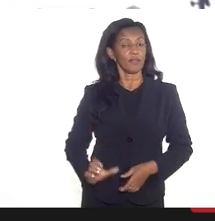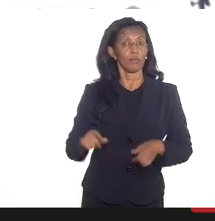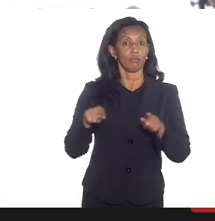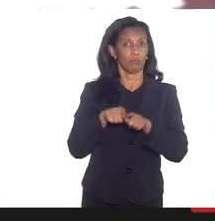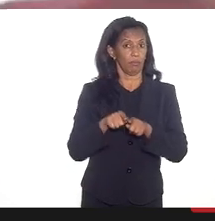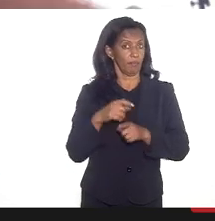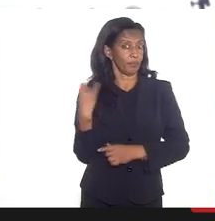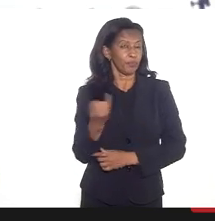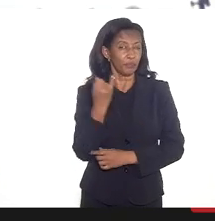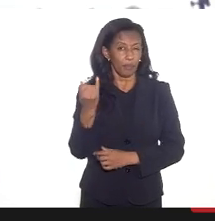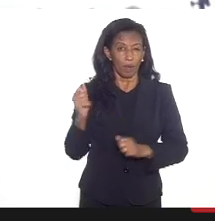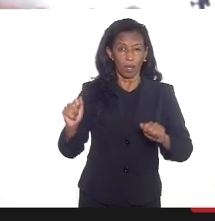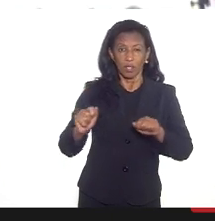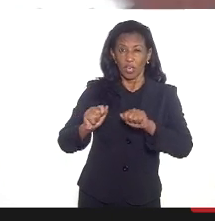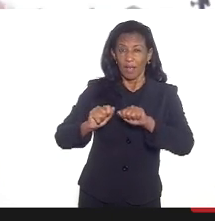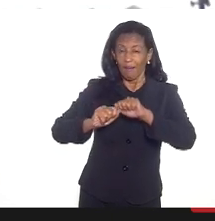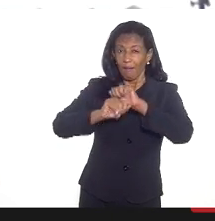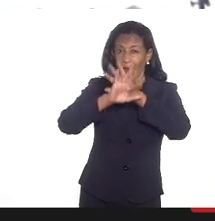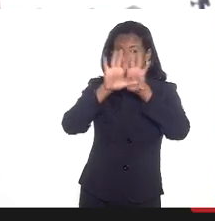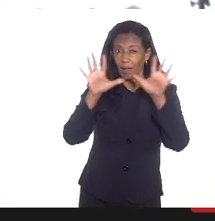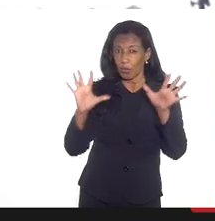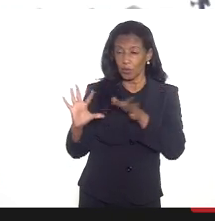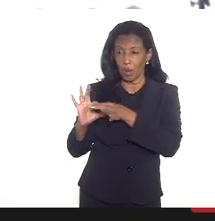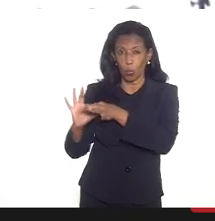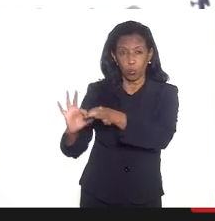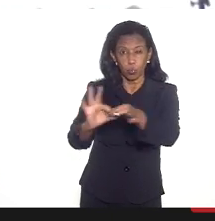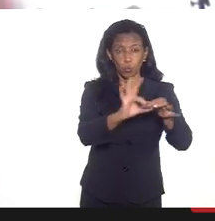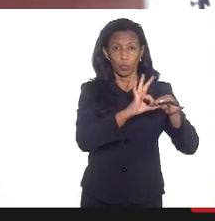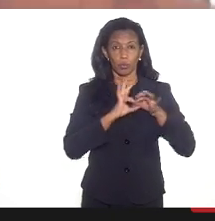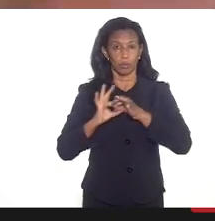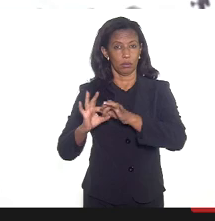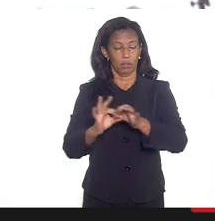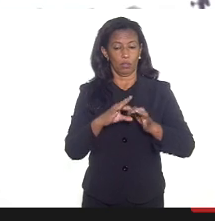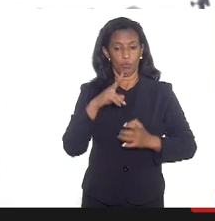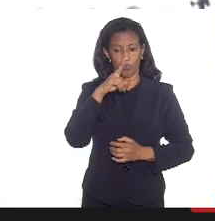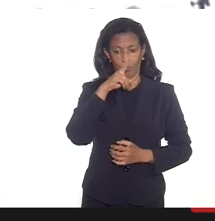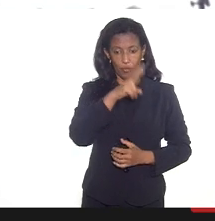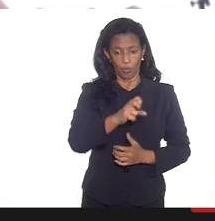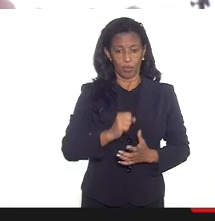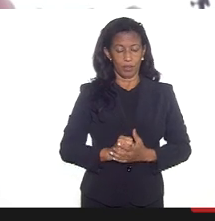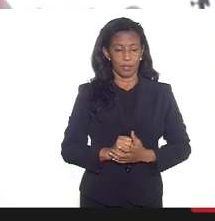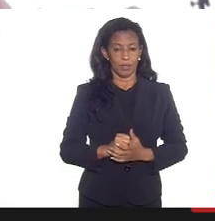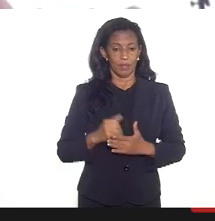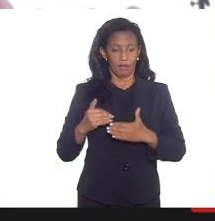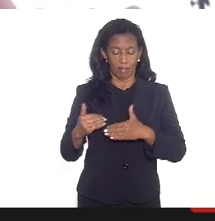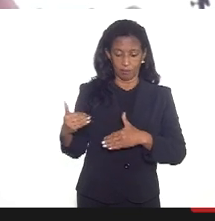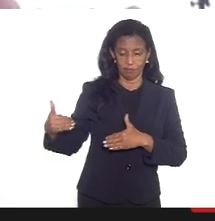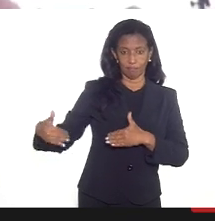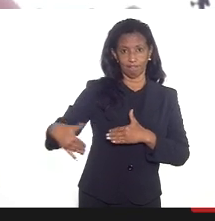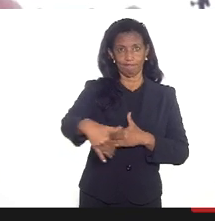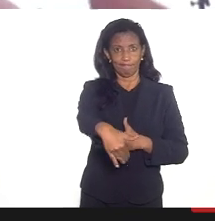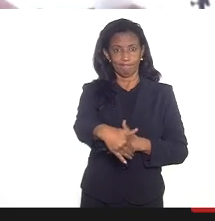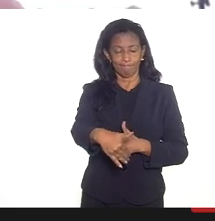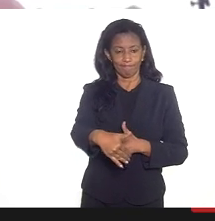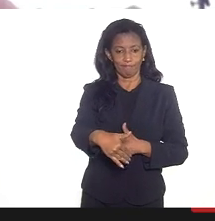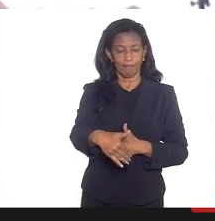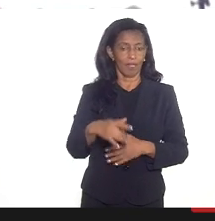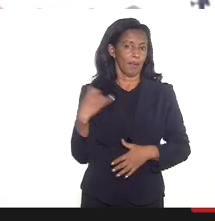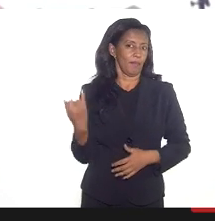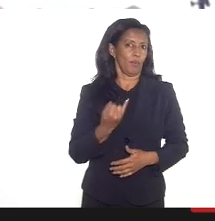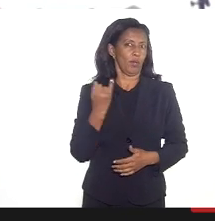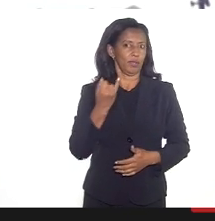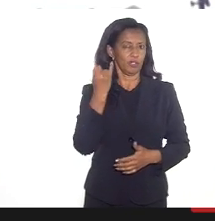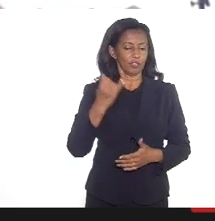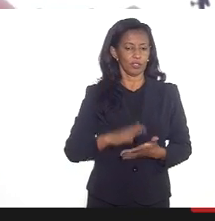que essa equalização, essa união de forças que vai prespassar por um eixo transversal